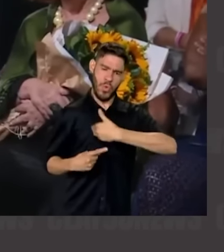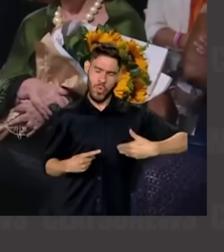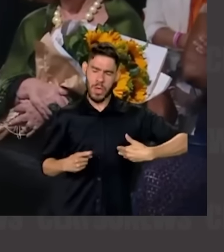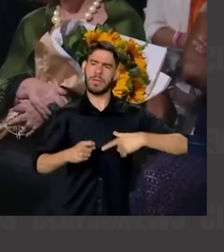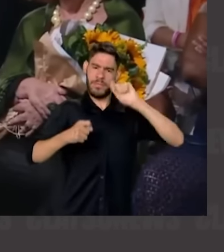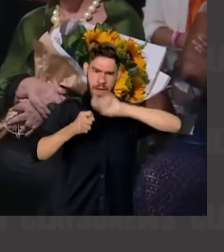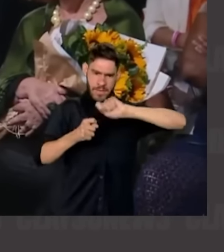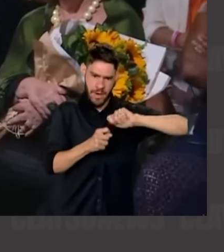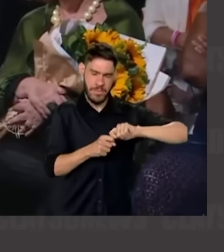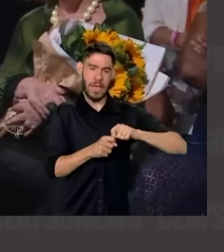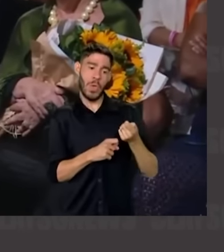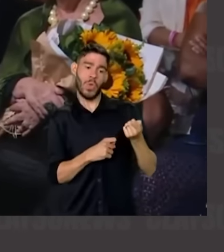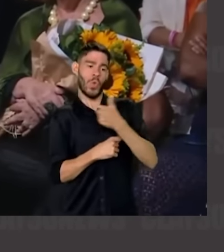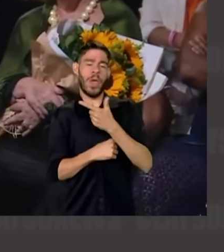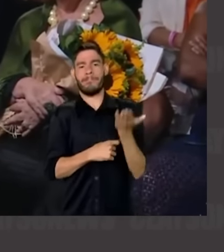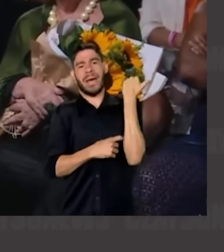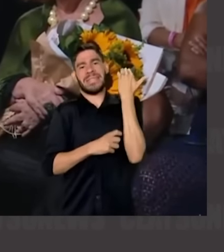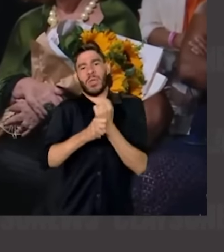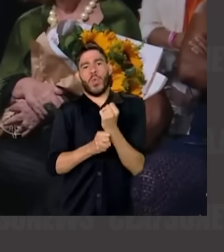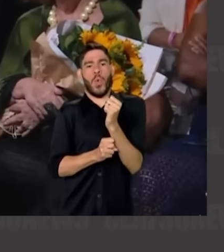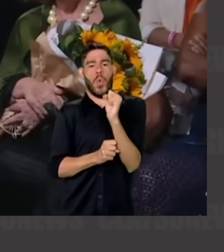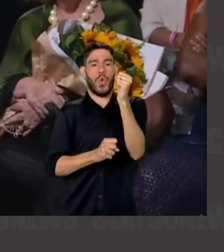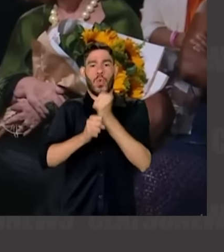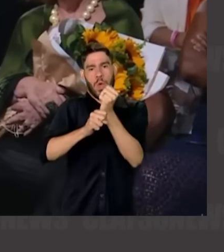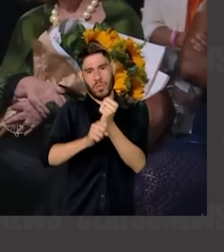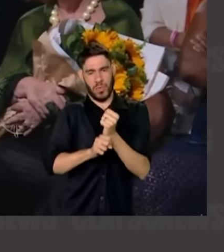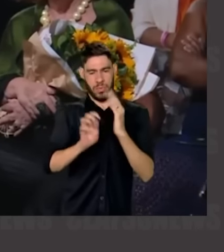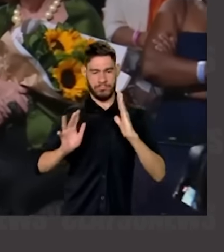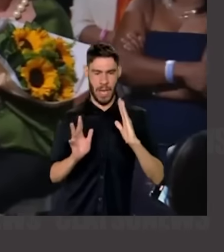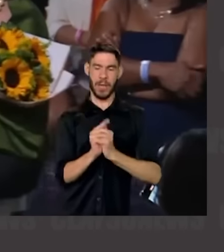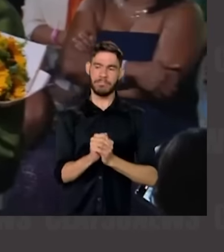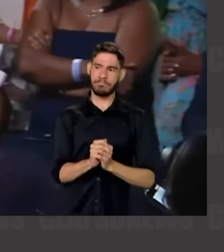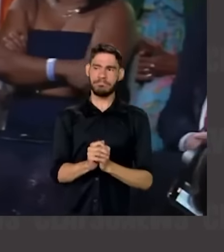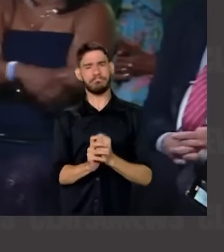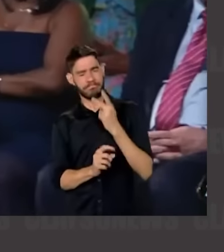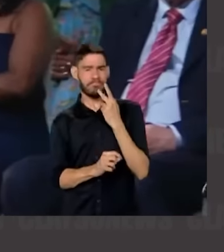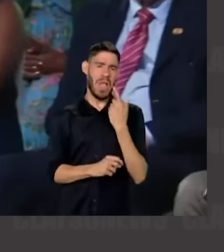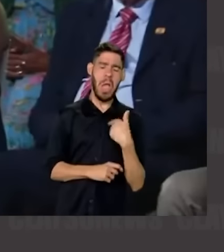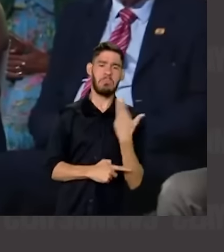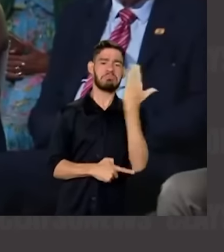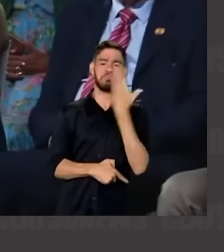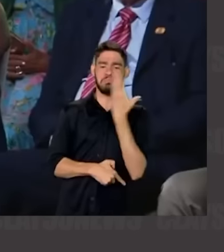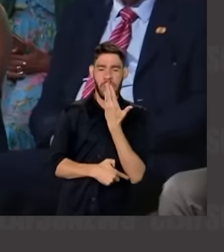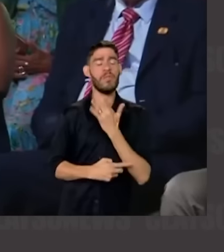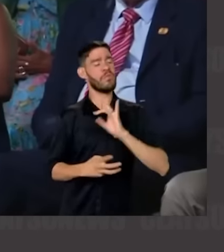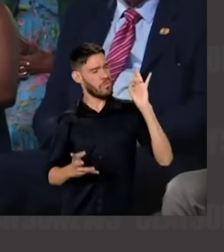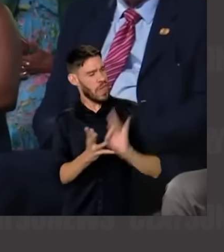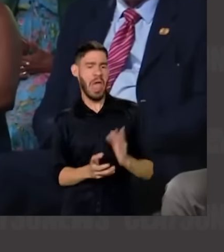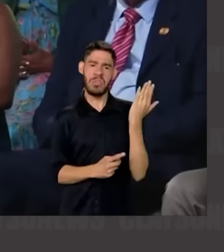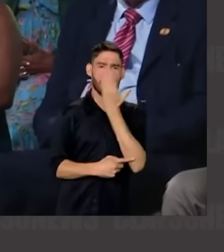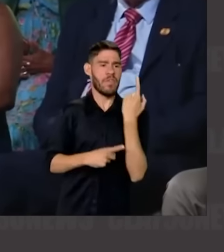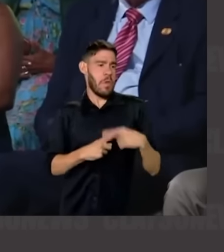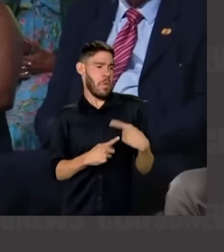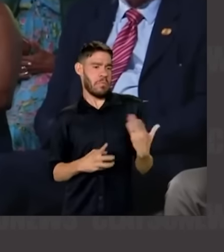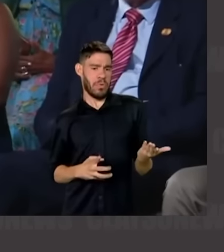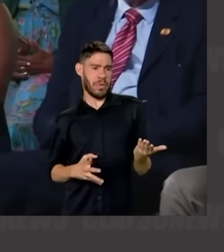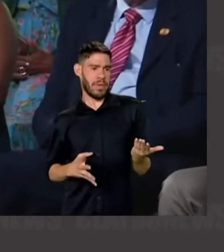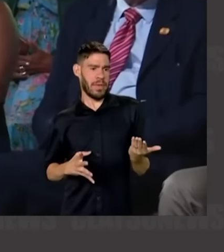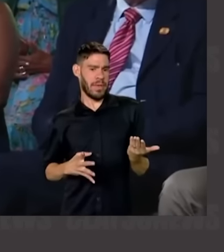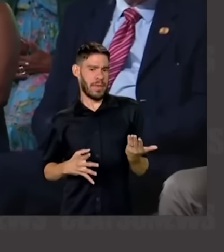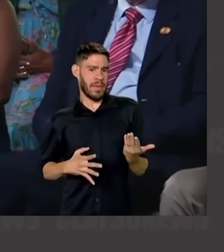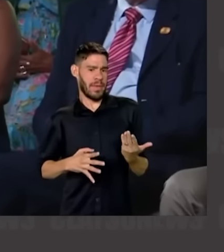públicas do que eu fiz em 8 anos passados. Aí você pode me perguntar, ah, mas eu não vi ainda. E não viram mesmo. Porque você nunca mais vai ficar